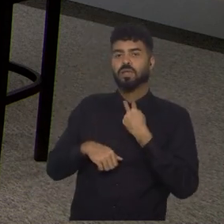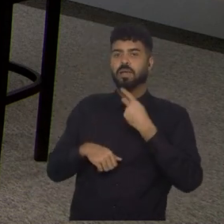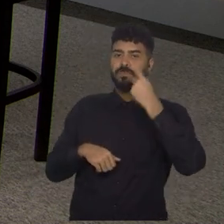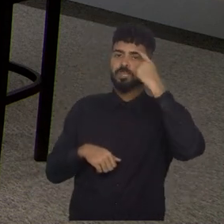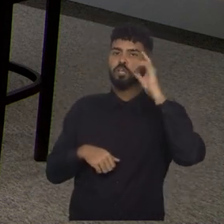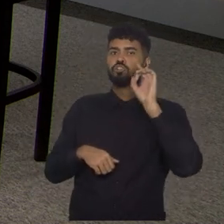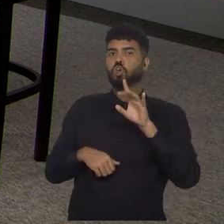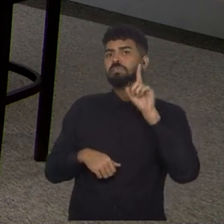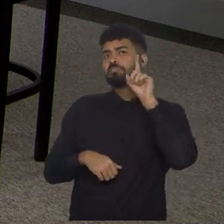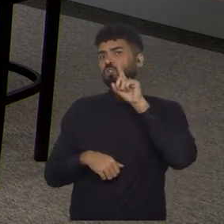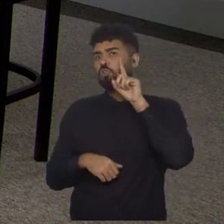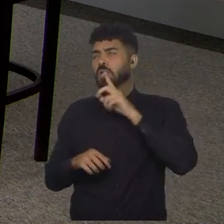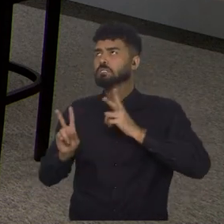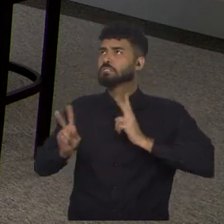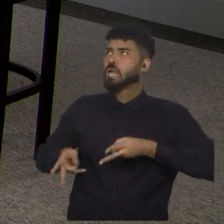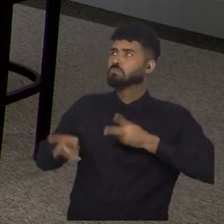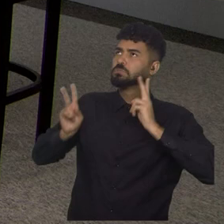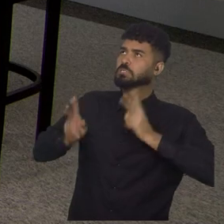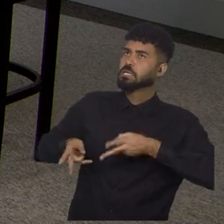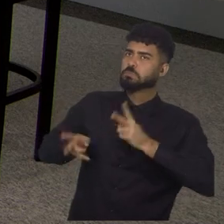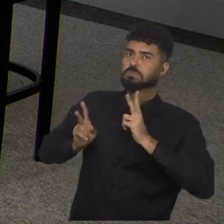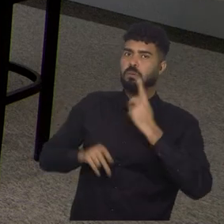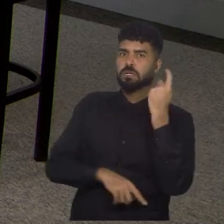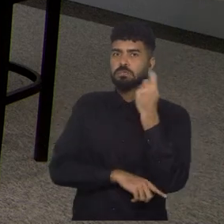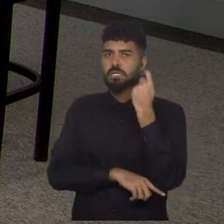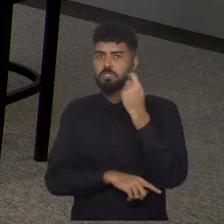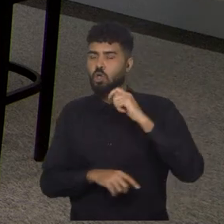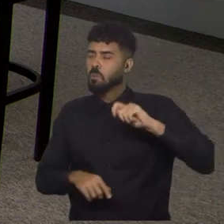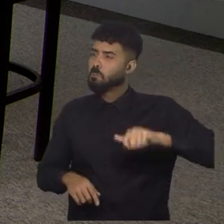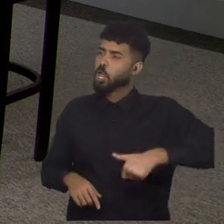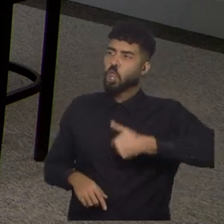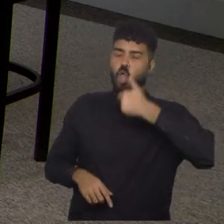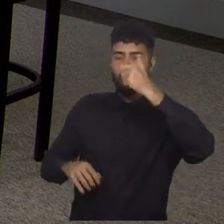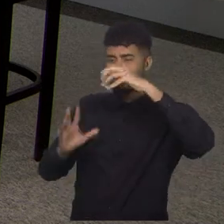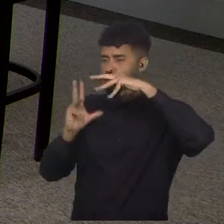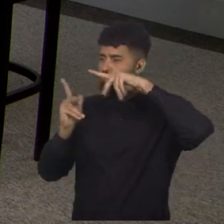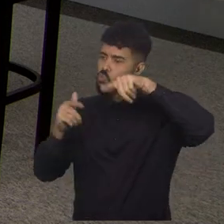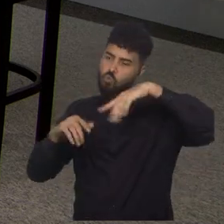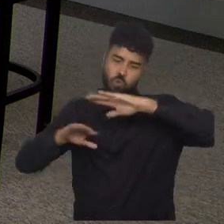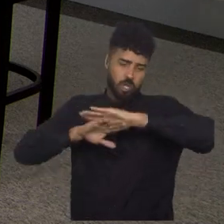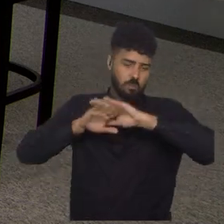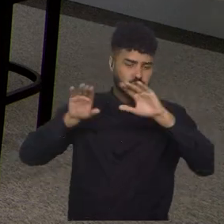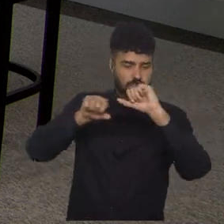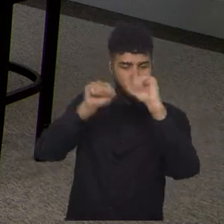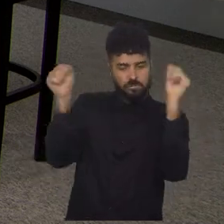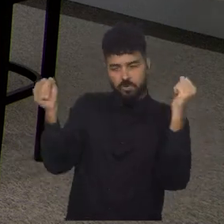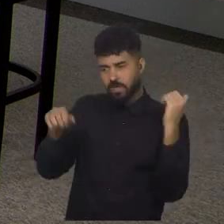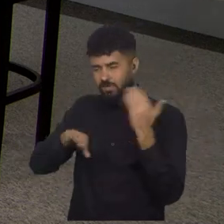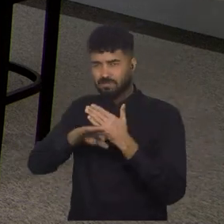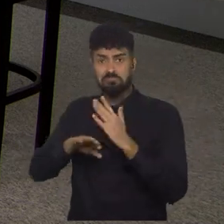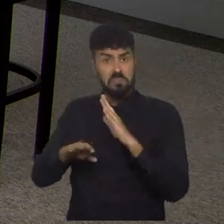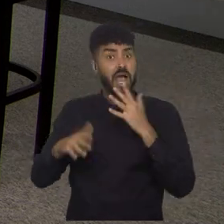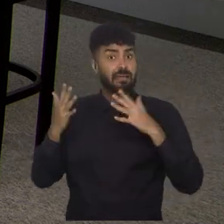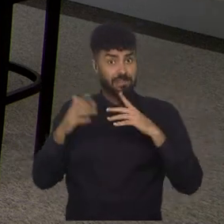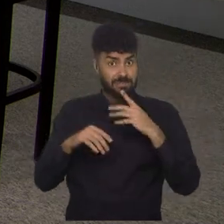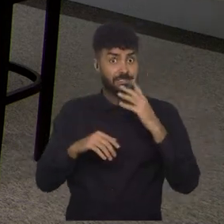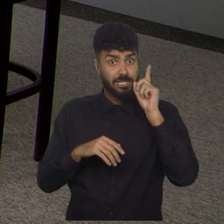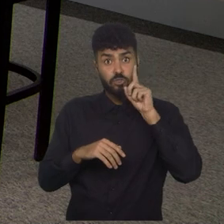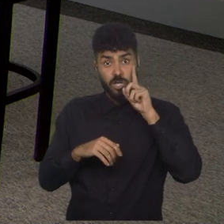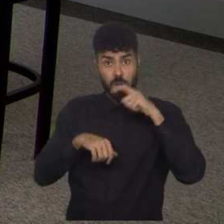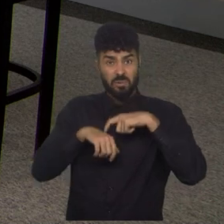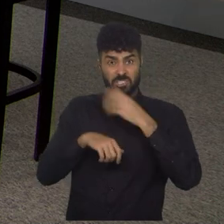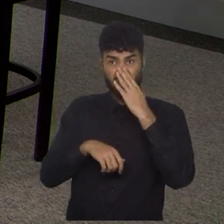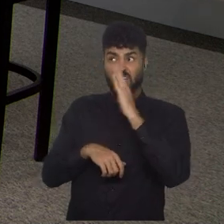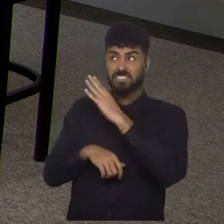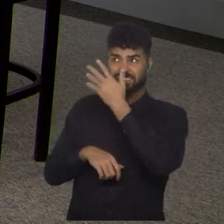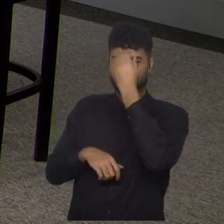Estados Unidos como sempre sendo a... Hegemonia, a hegemonia, a gente até beira ali o esquecimento. Mentira,